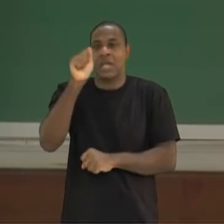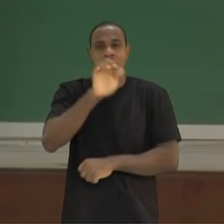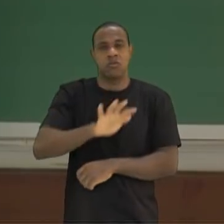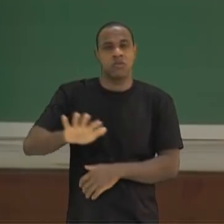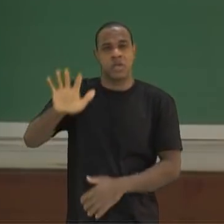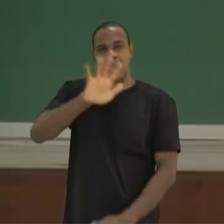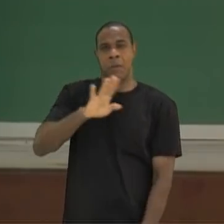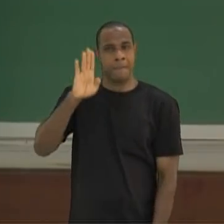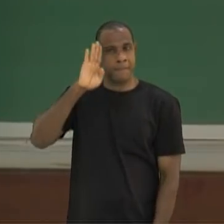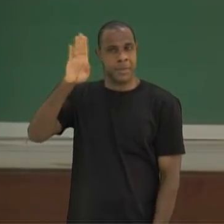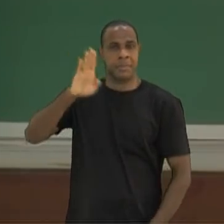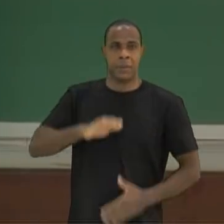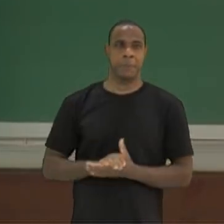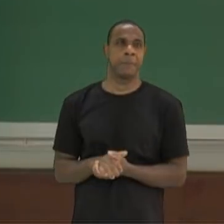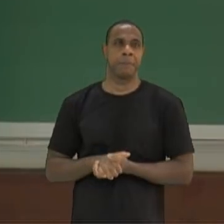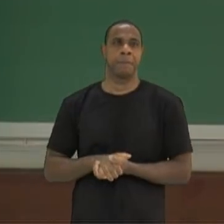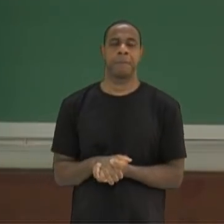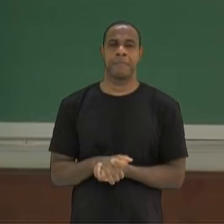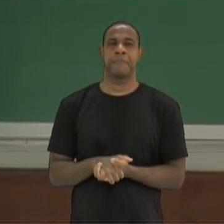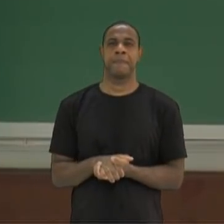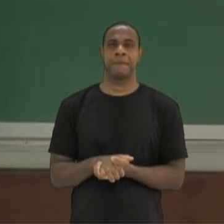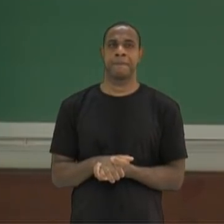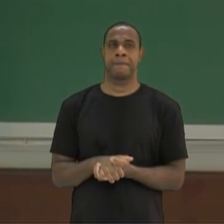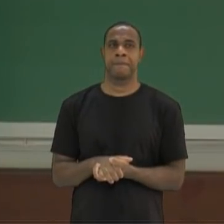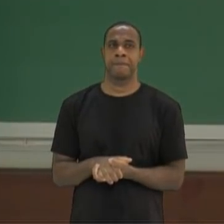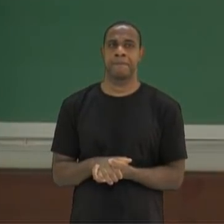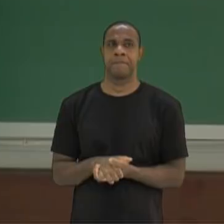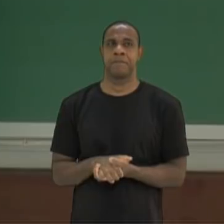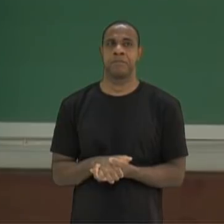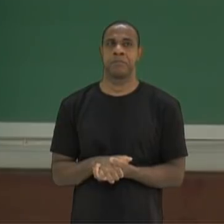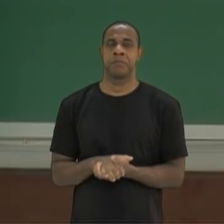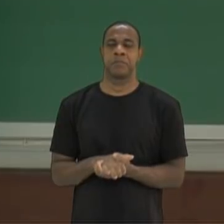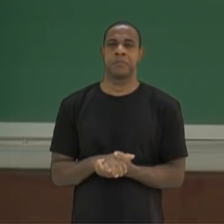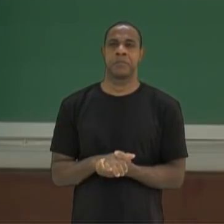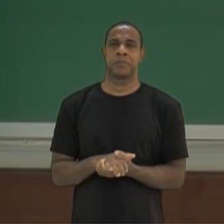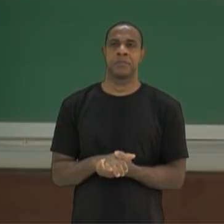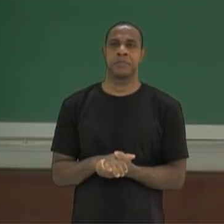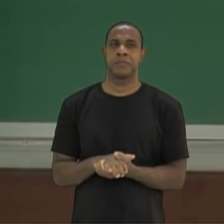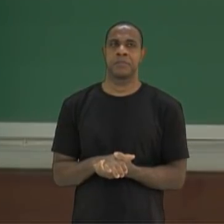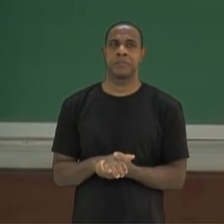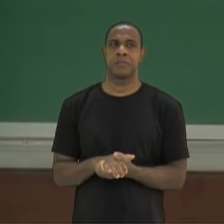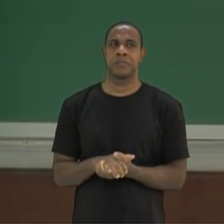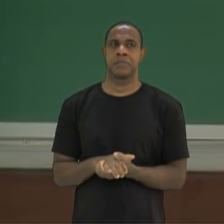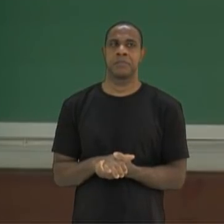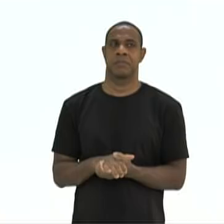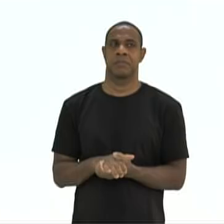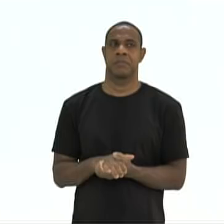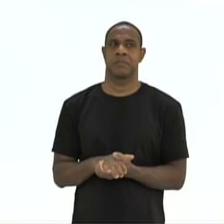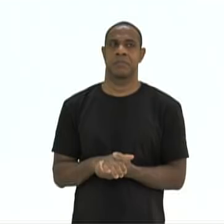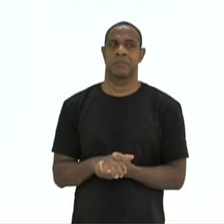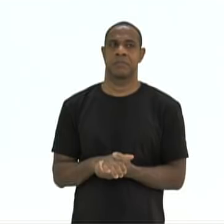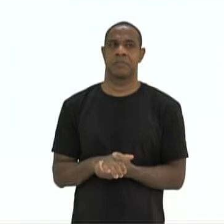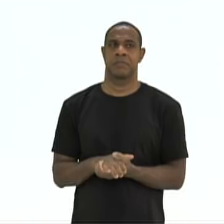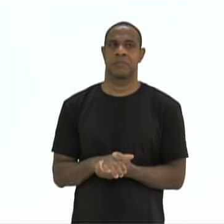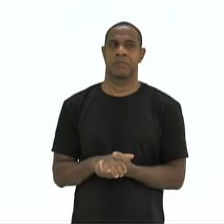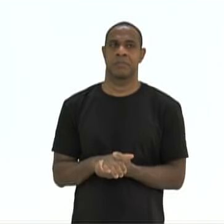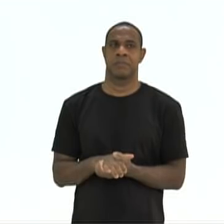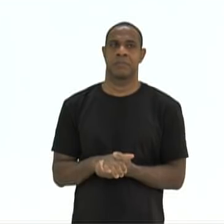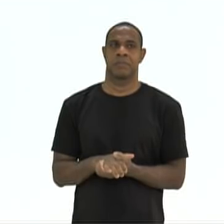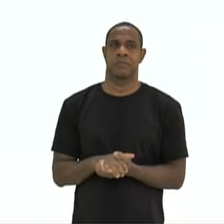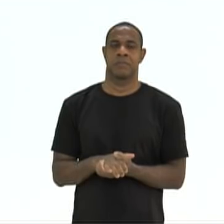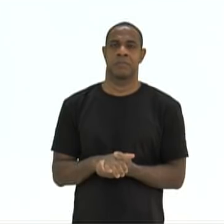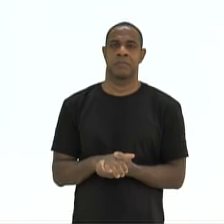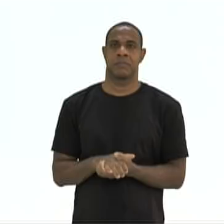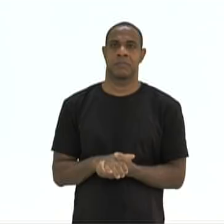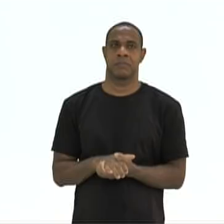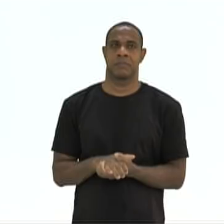ideia geral? Tá ótimo. Então, vamos lá. Today, it is considered that there are 11 types of